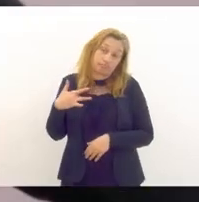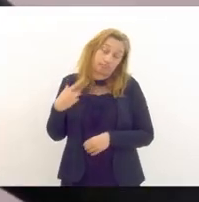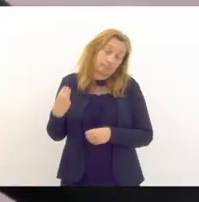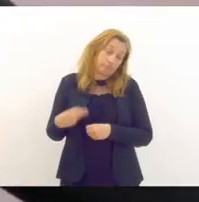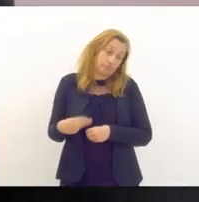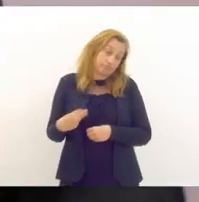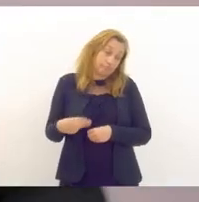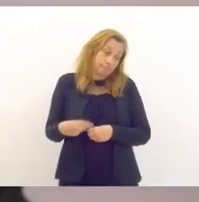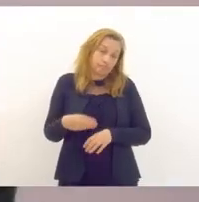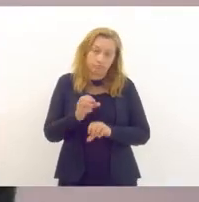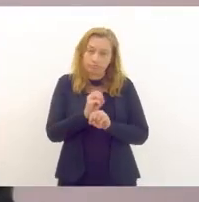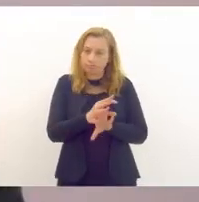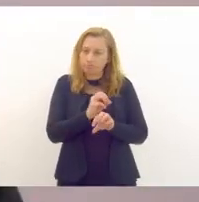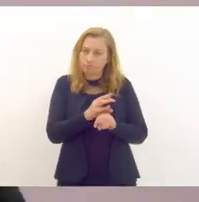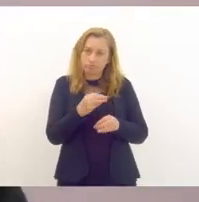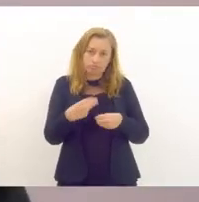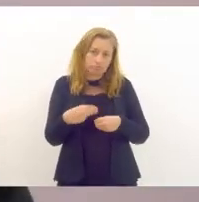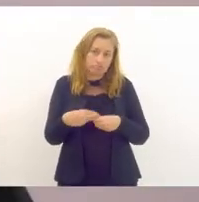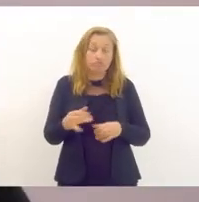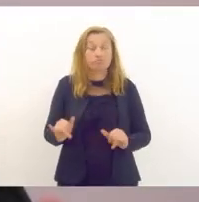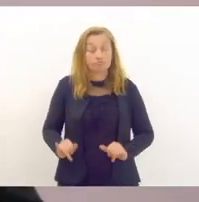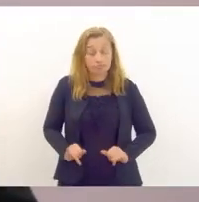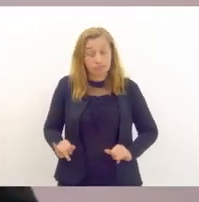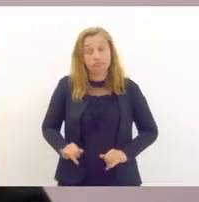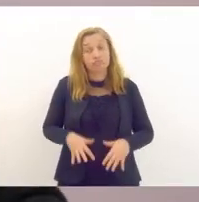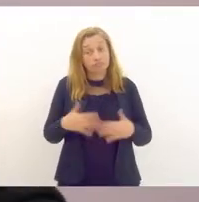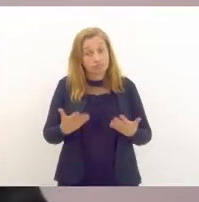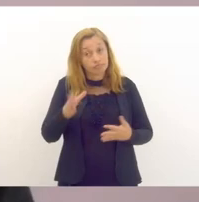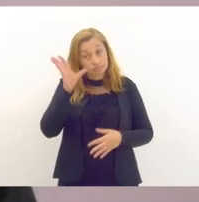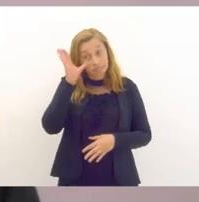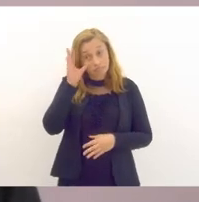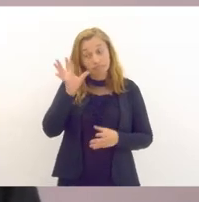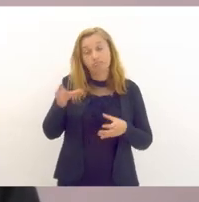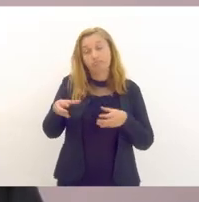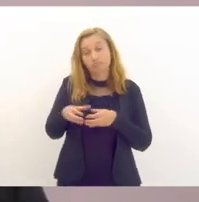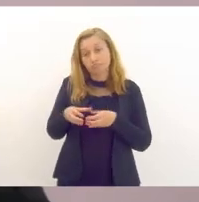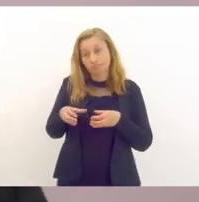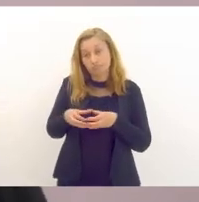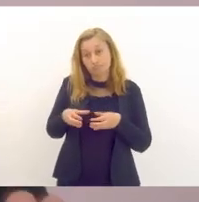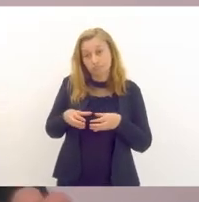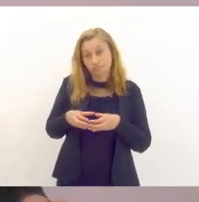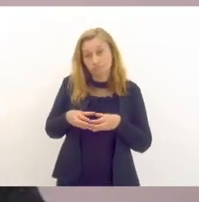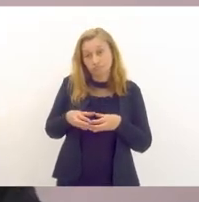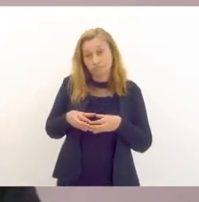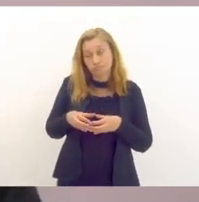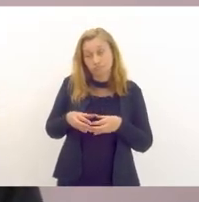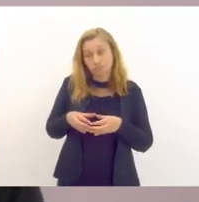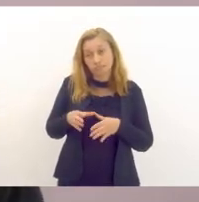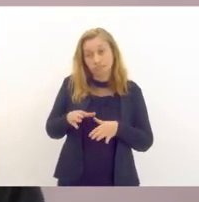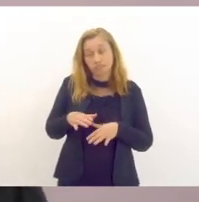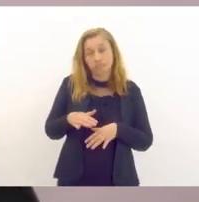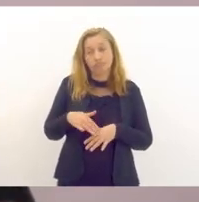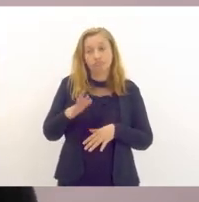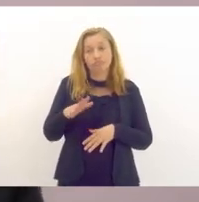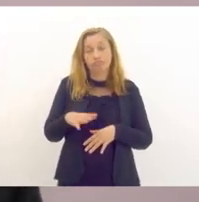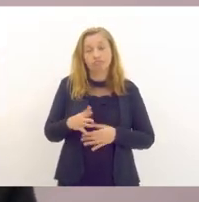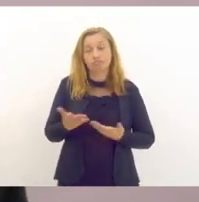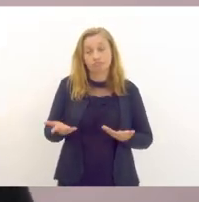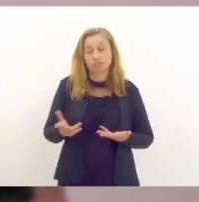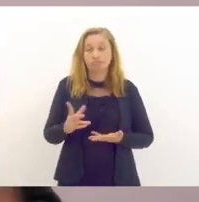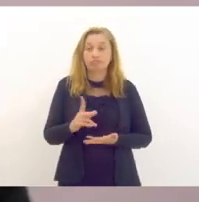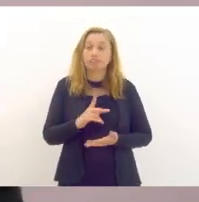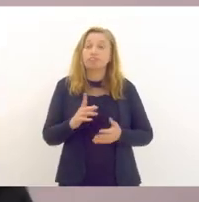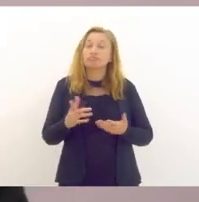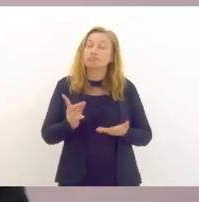da Educação no município ele já vai sofrer então é um interesse coletivo acima do interesse individual mas aqui